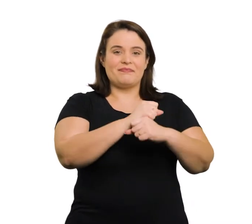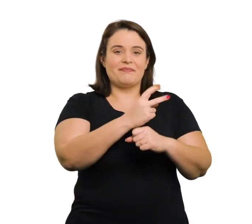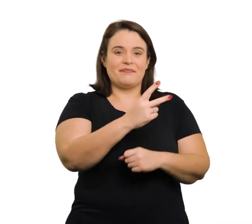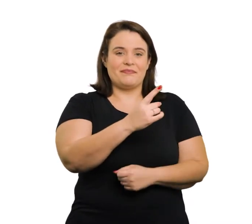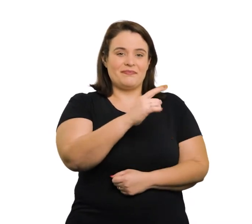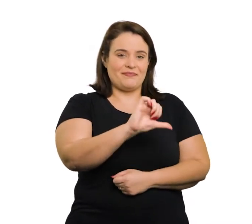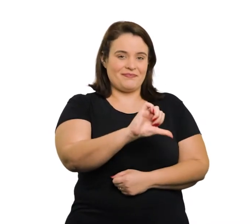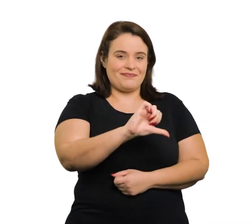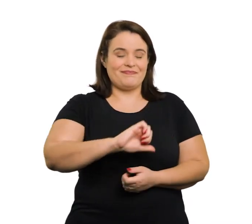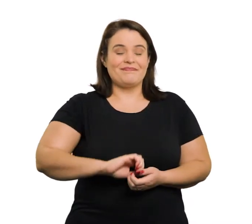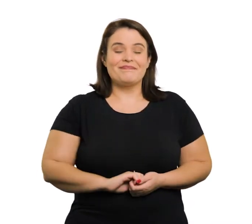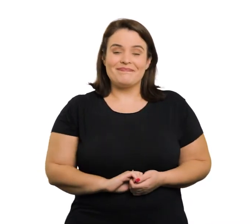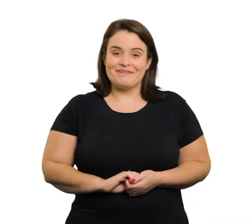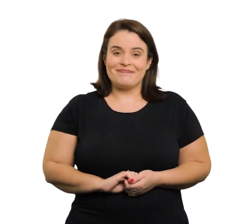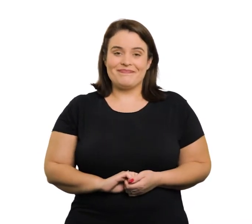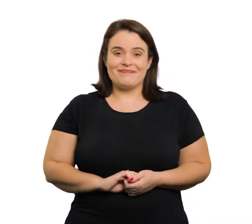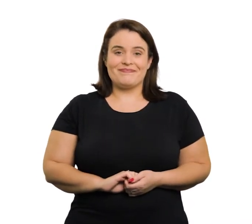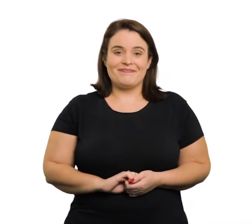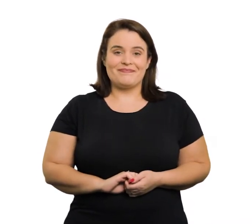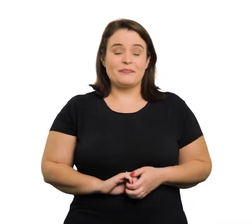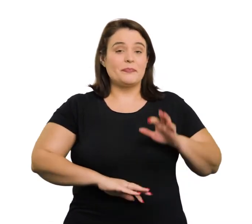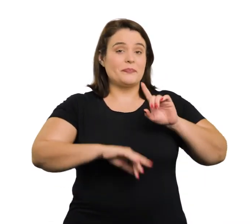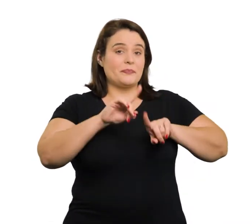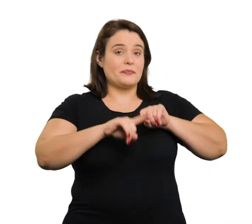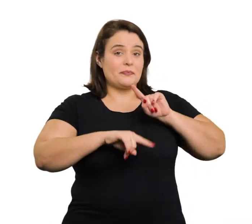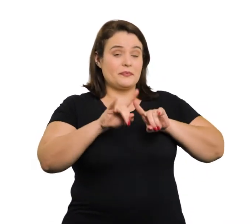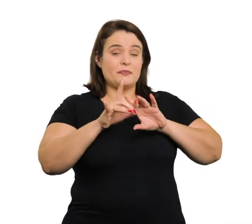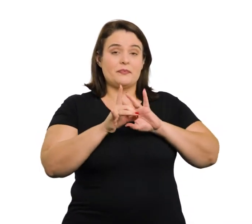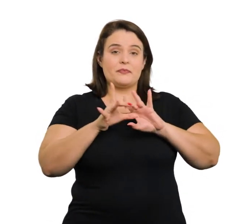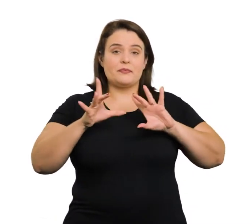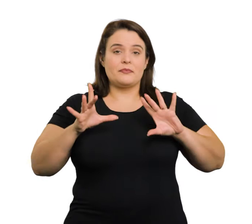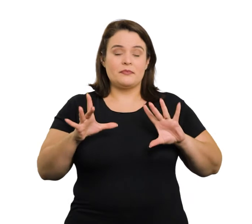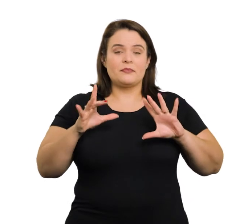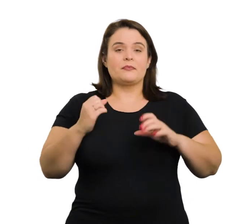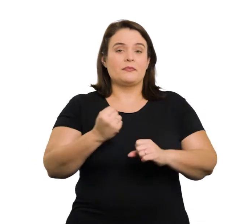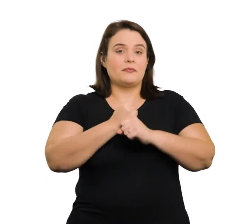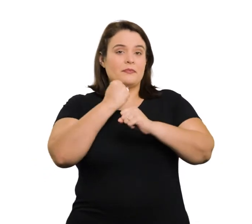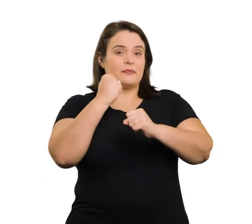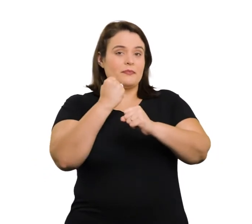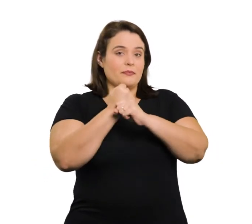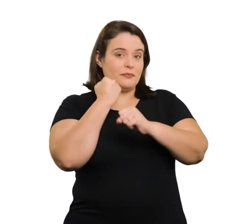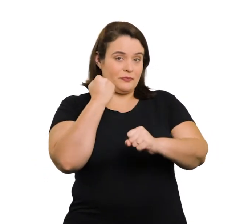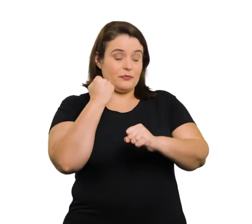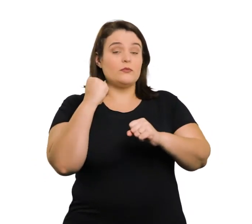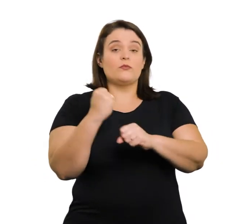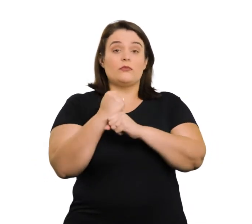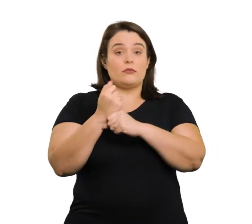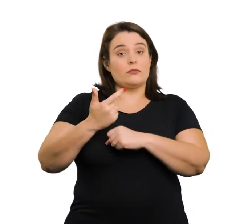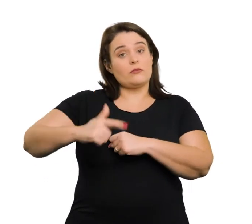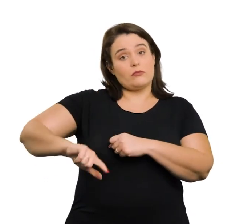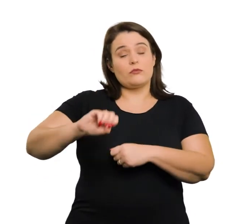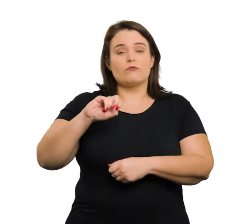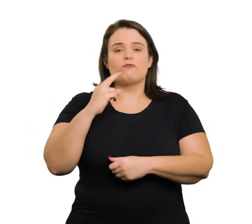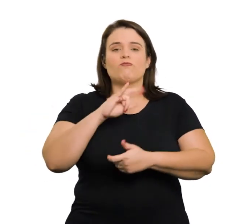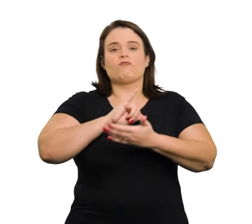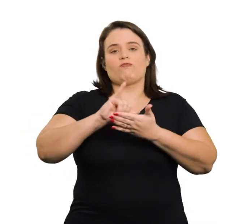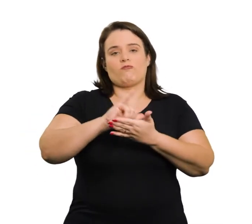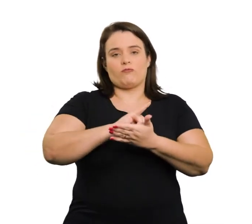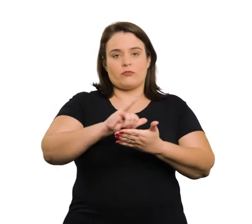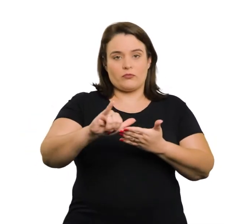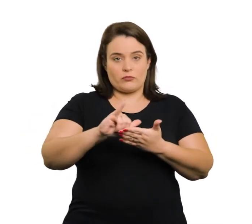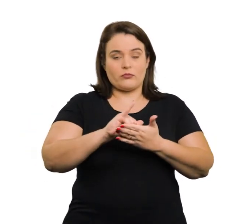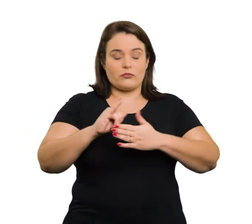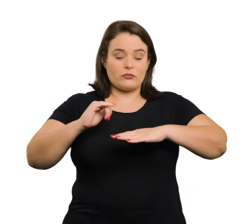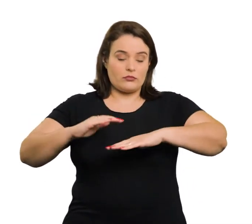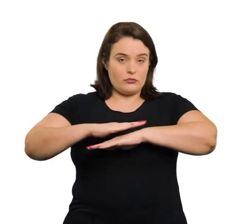58.611 de 2019, abre aspas, o material autorizado para construção, reconstrução ou